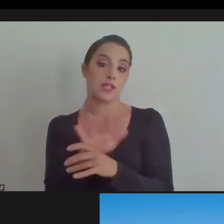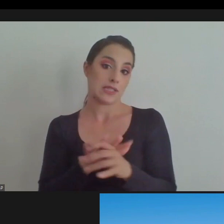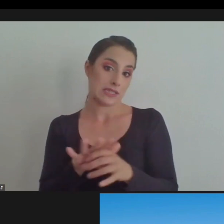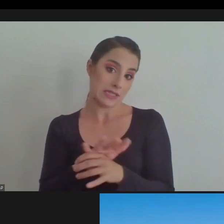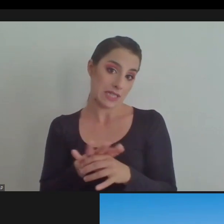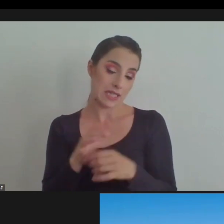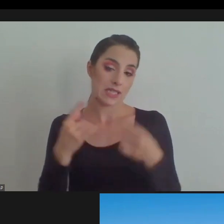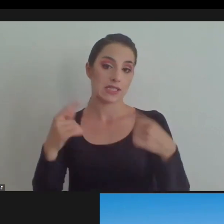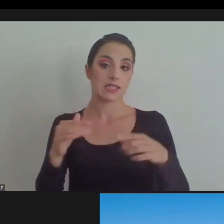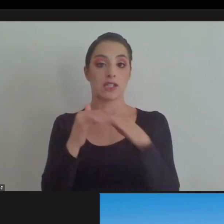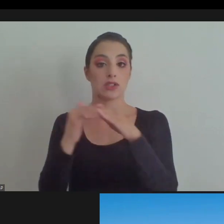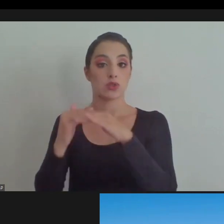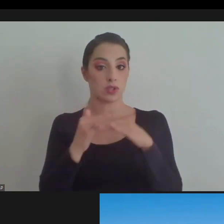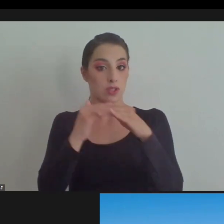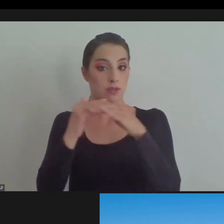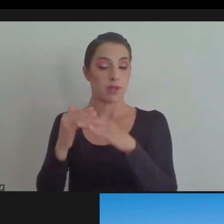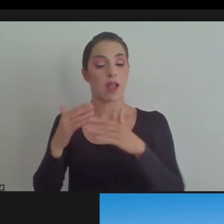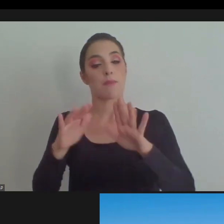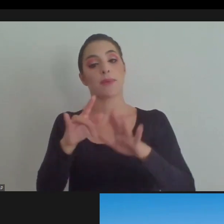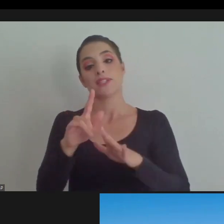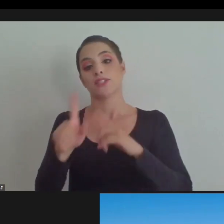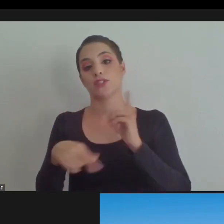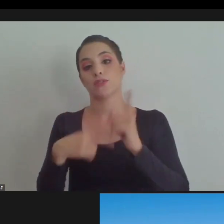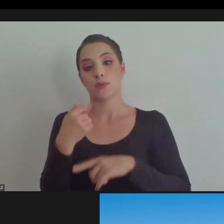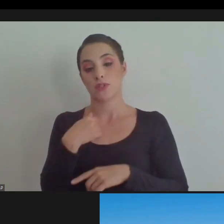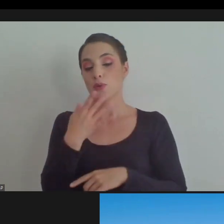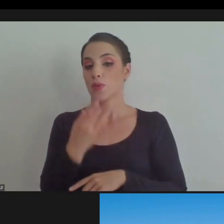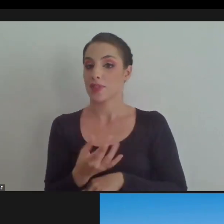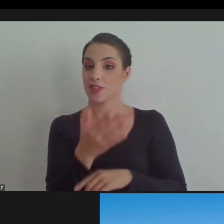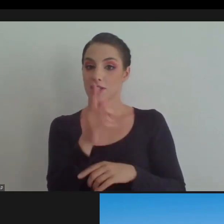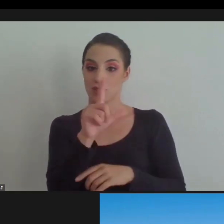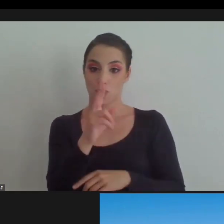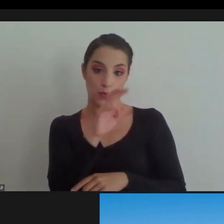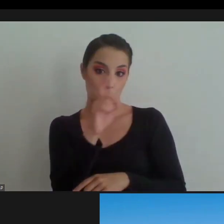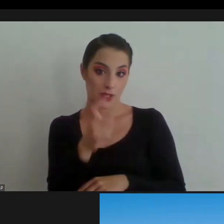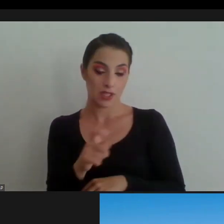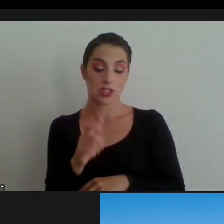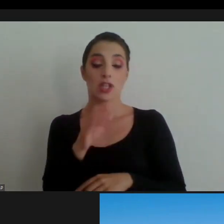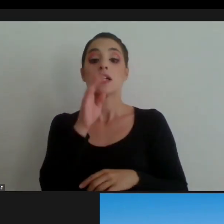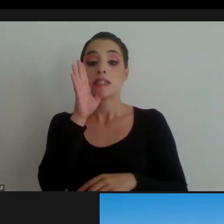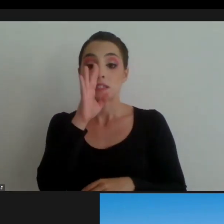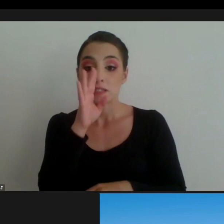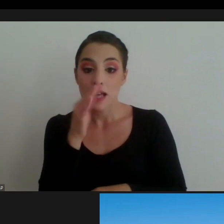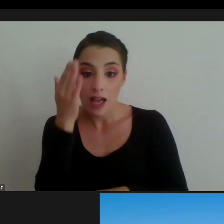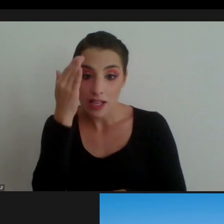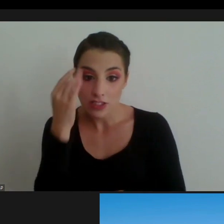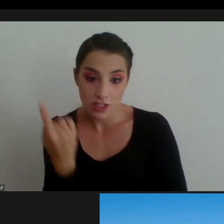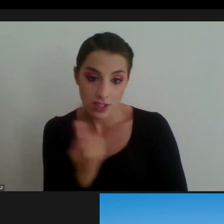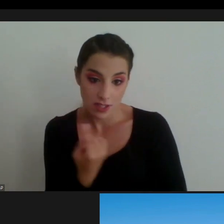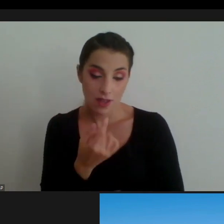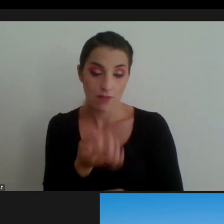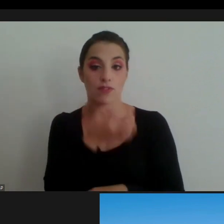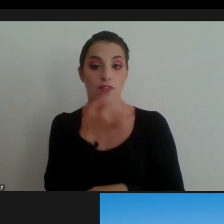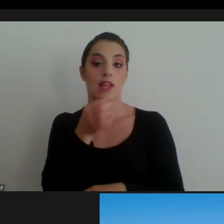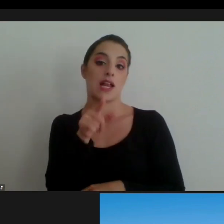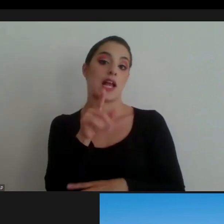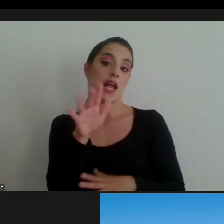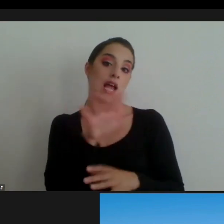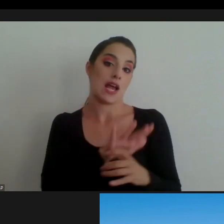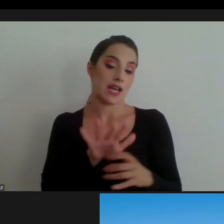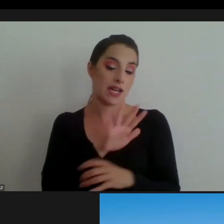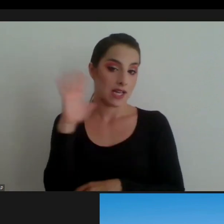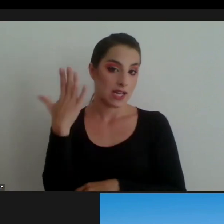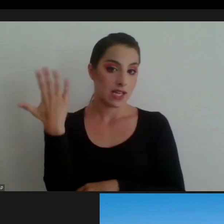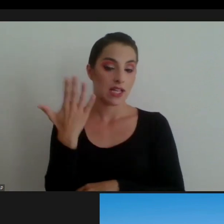da sustentabilidade, mas isto depois deixo para o Luís, se assim o entender, falarmos um bocadinho também dessas áreas-chave. Luís,